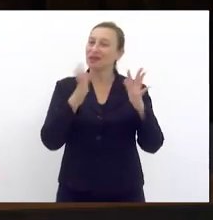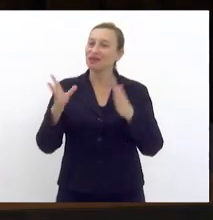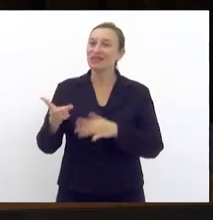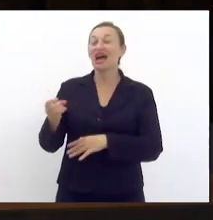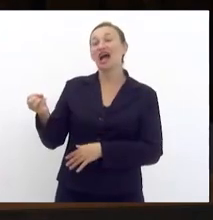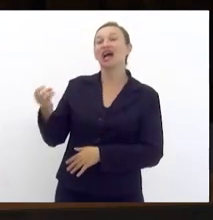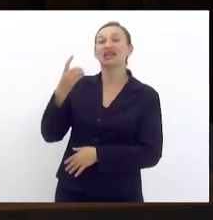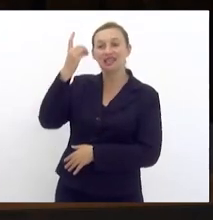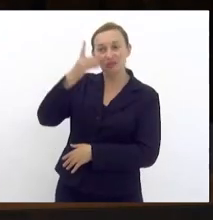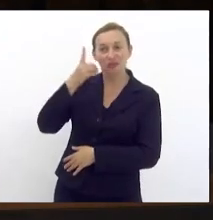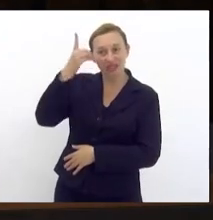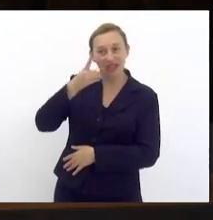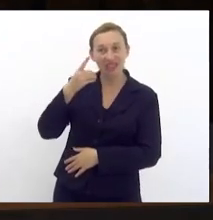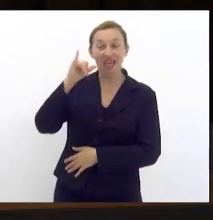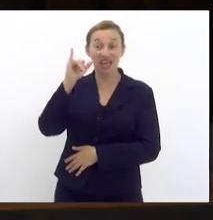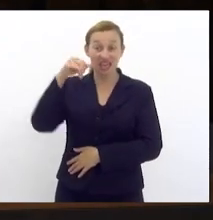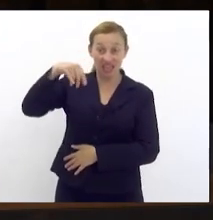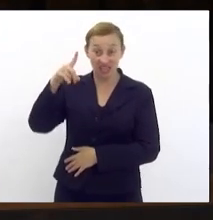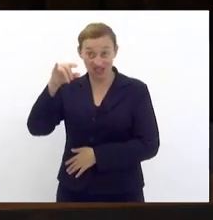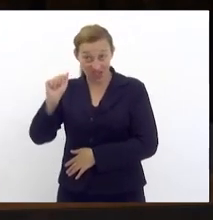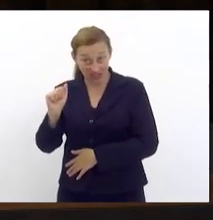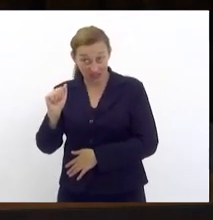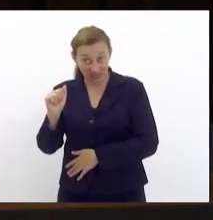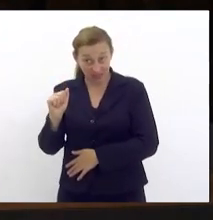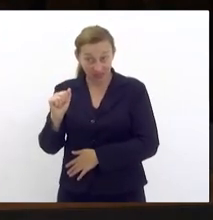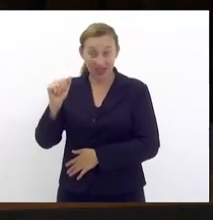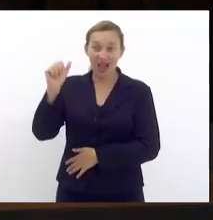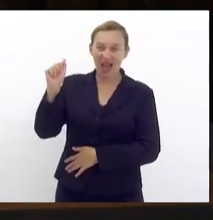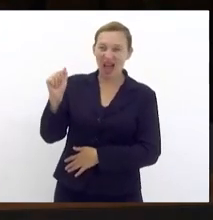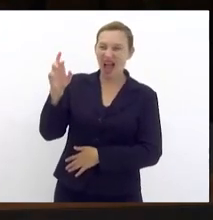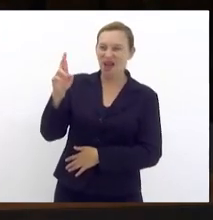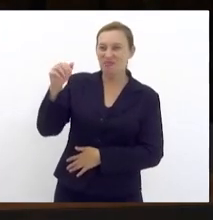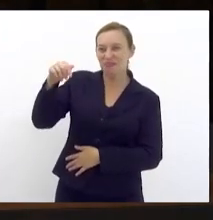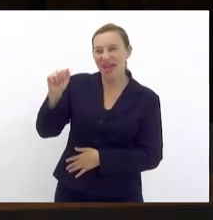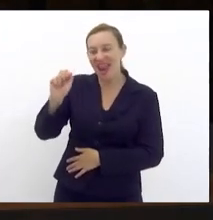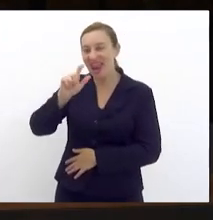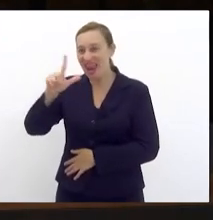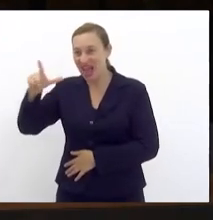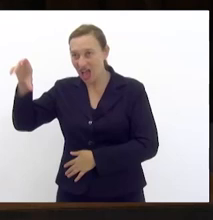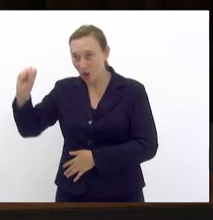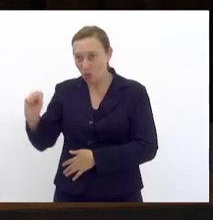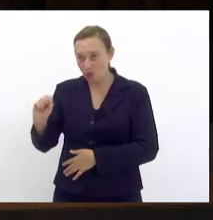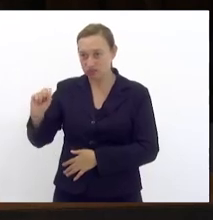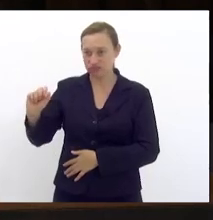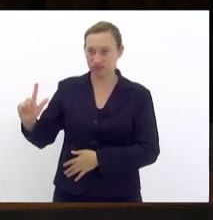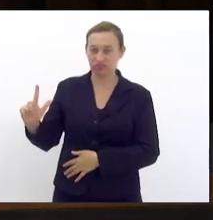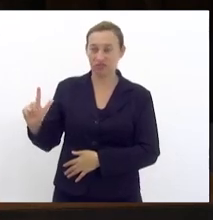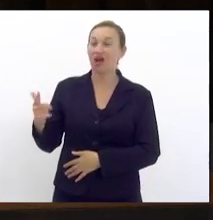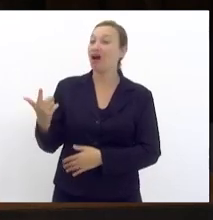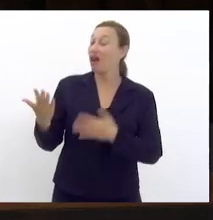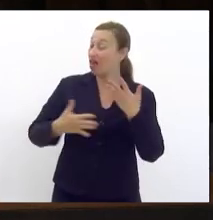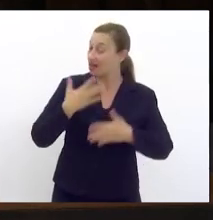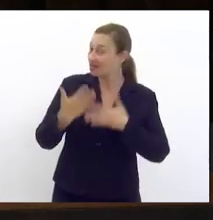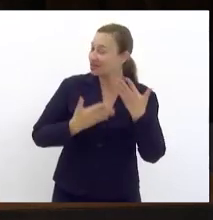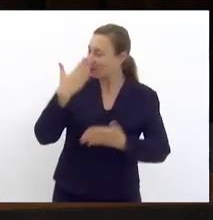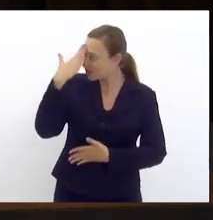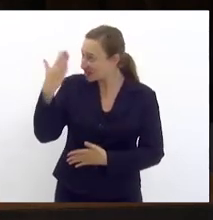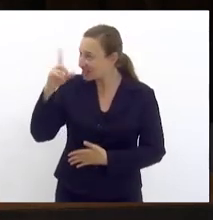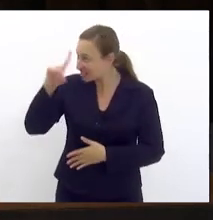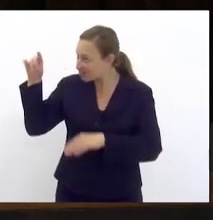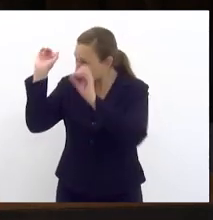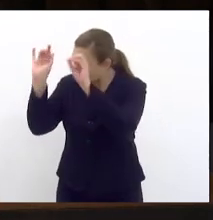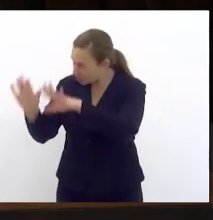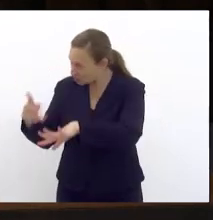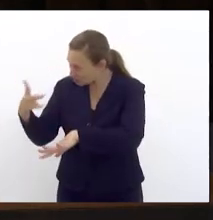deputada, a deputada Índia Armelau, viu? Prazer enorme conhecer a senhora, viu? Que Deus abençoe muito o